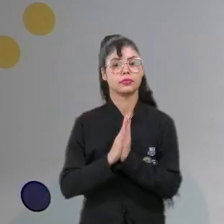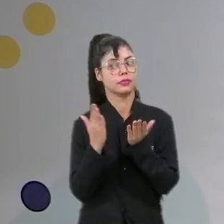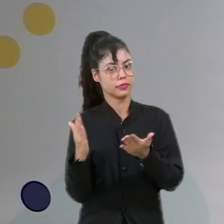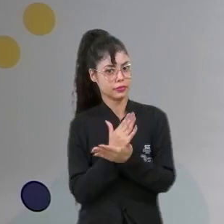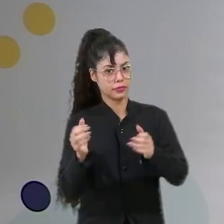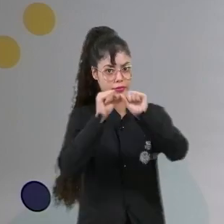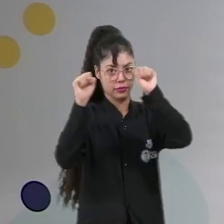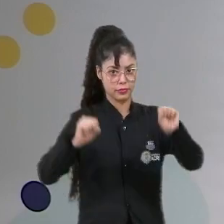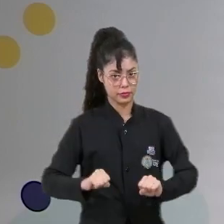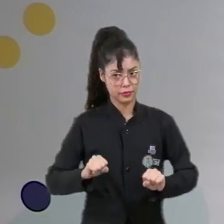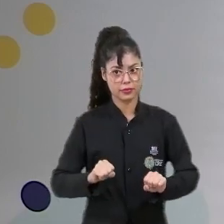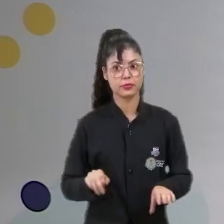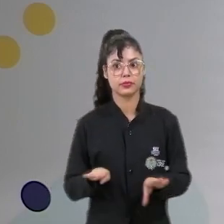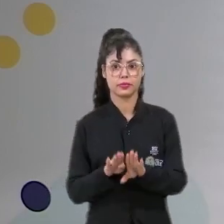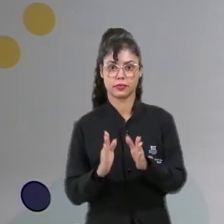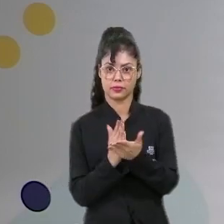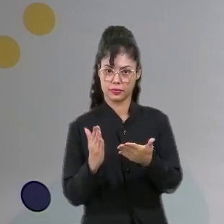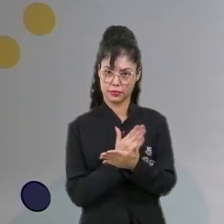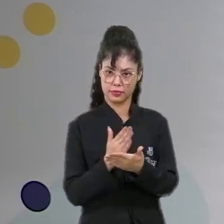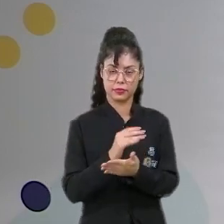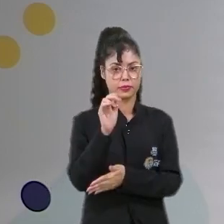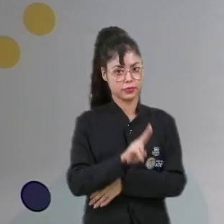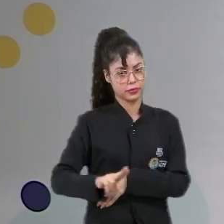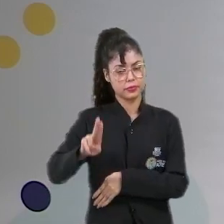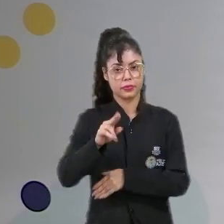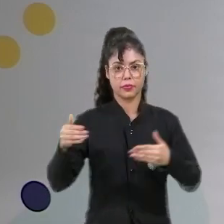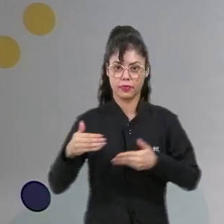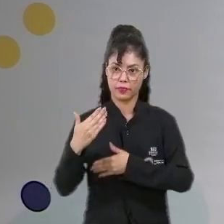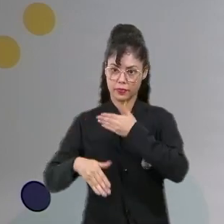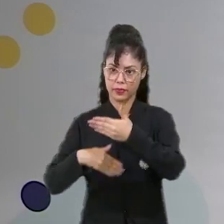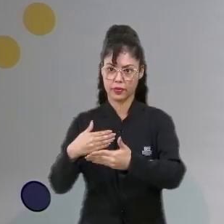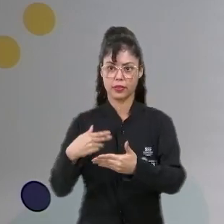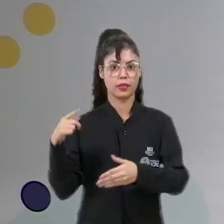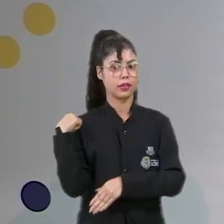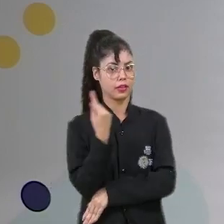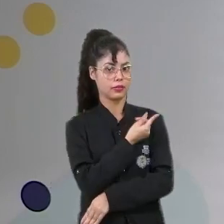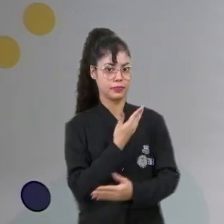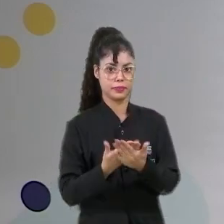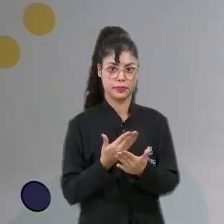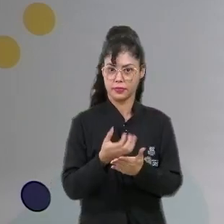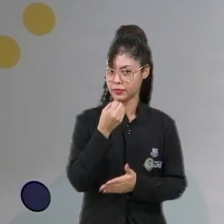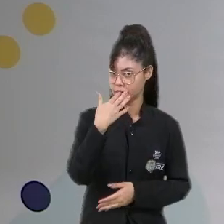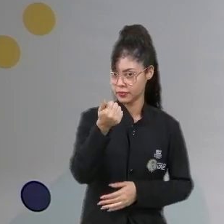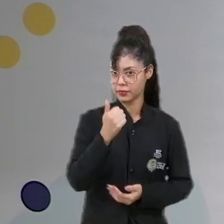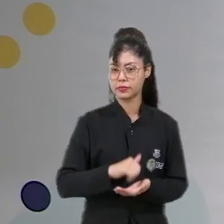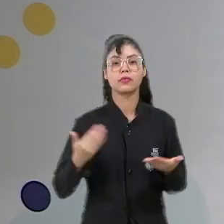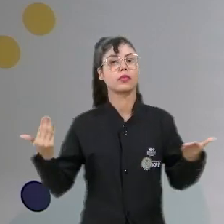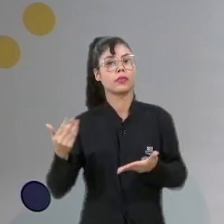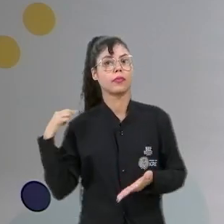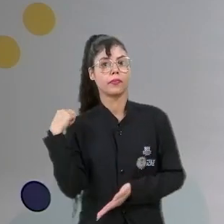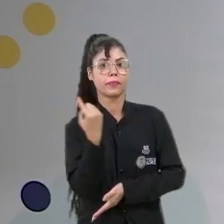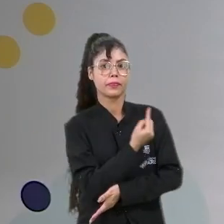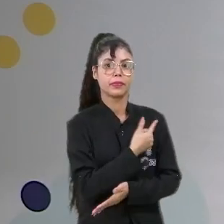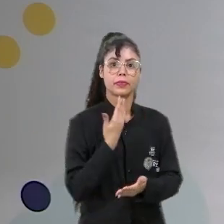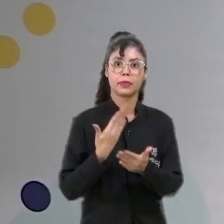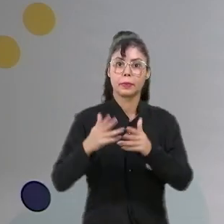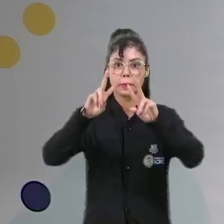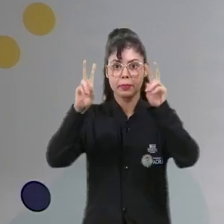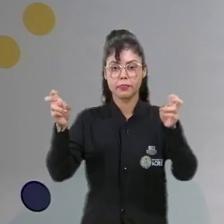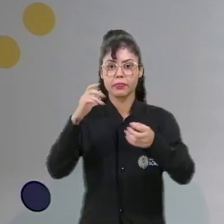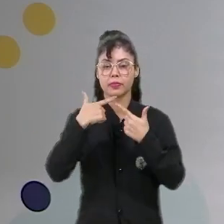do Sistema Farias Brito, vamos utilizá-lo durante a nossa aula, tá bom? Hoje, pessoal, nossa aula